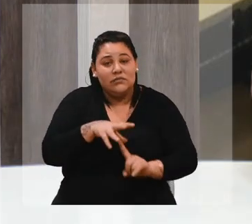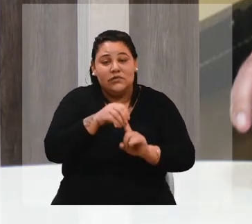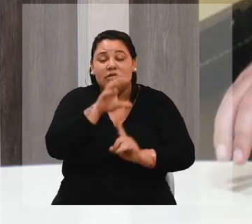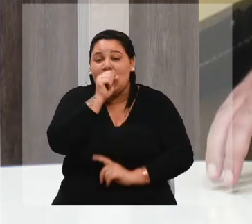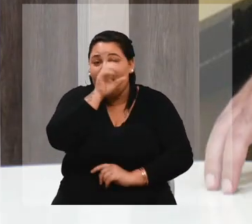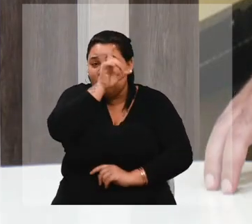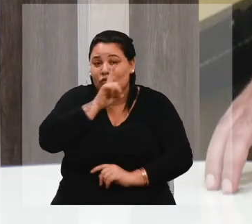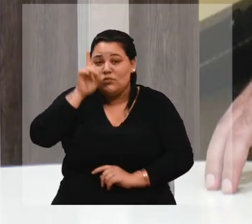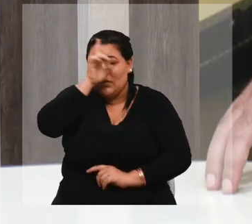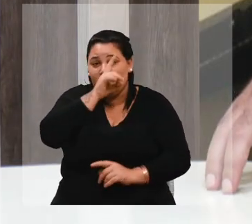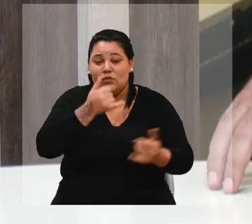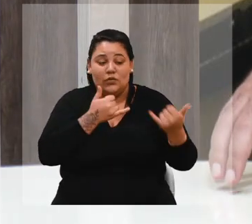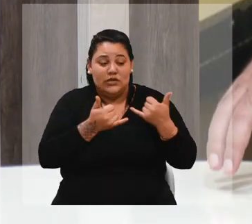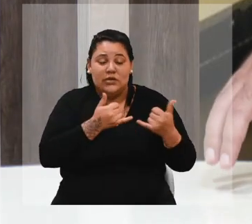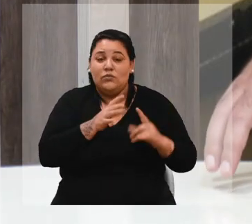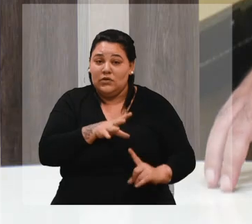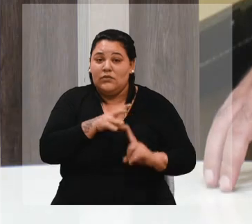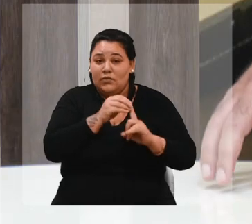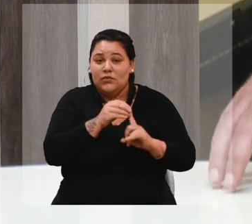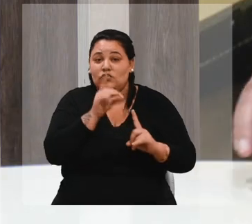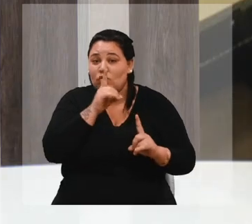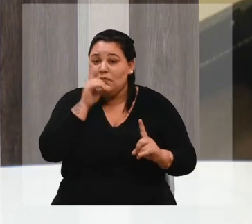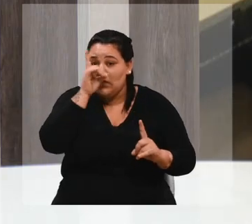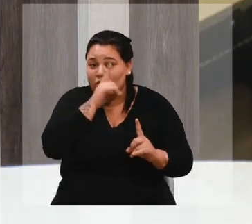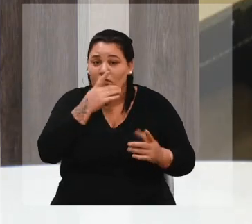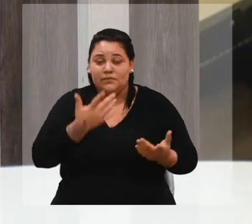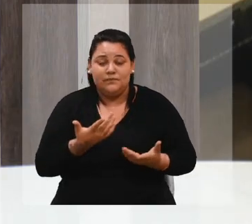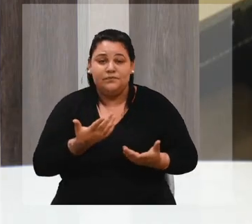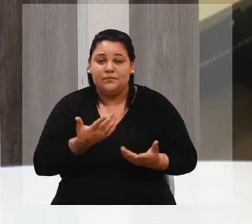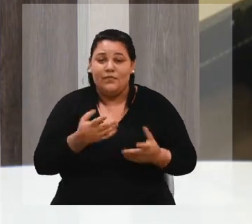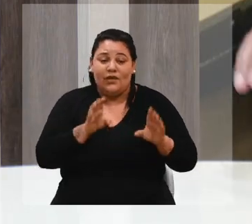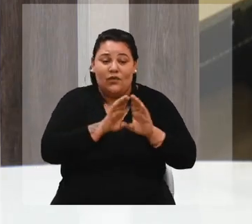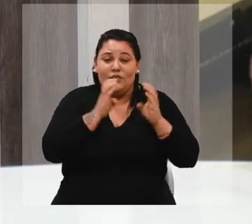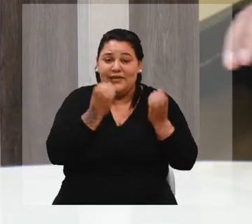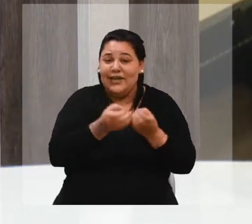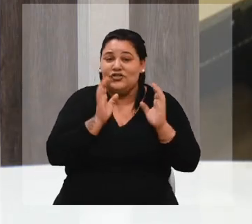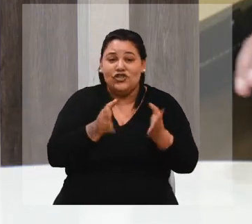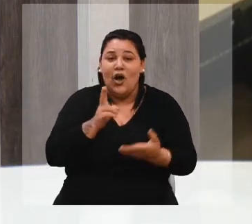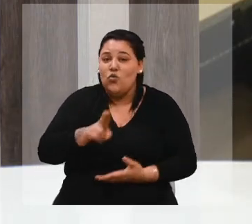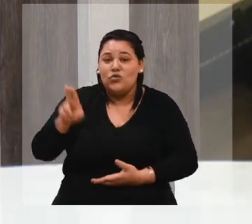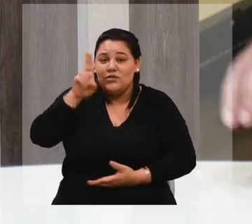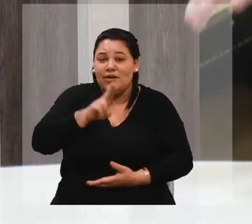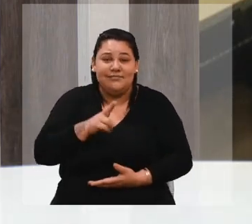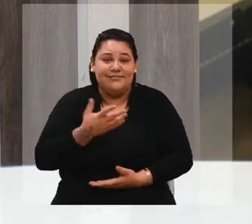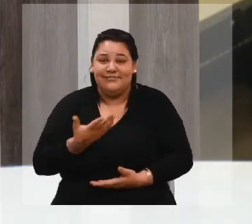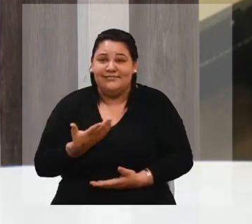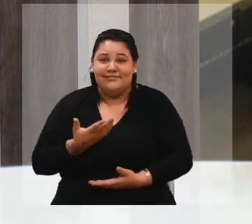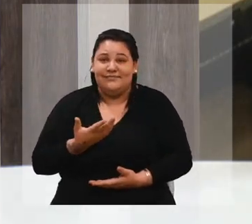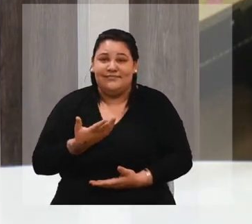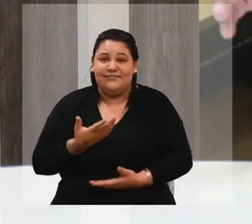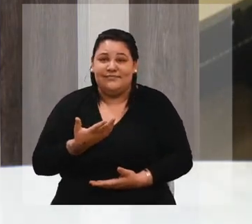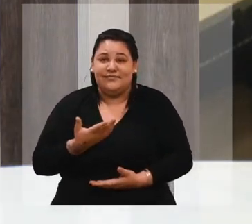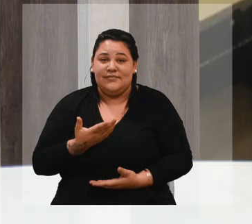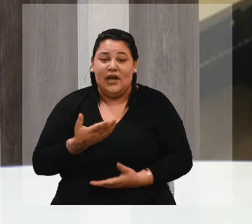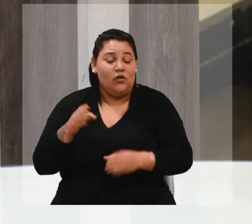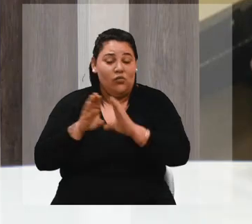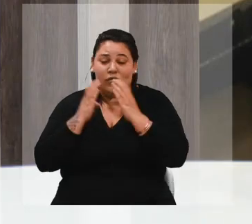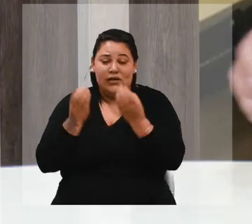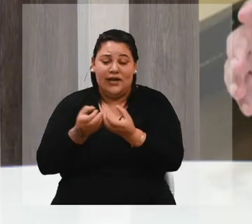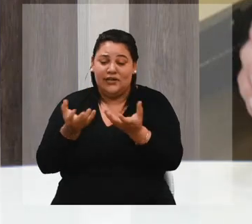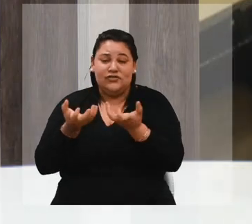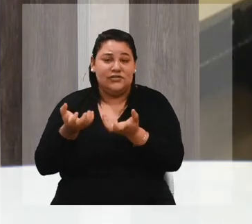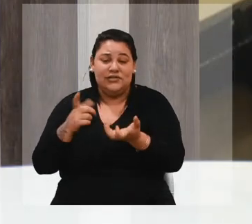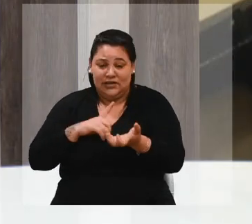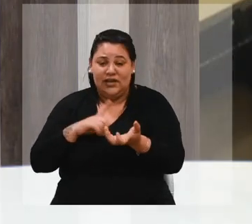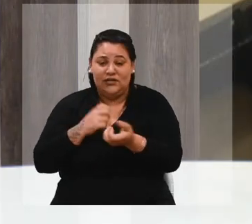semana, domingo, principalmente ali, a comunidade já se apropriou no bom sentido, já